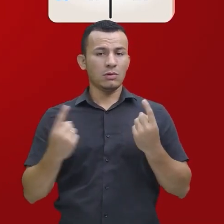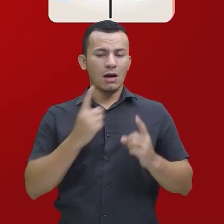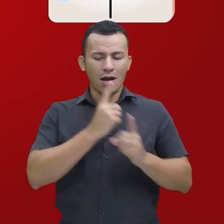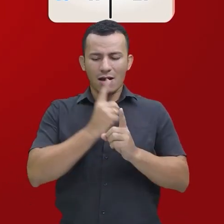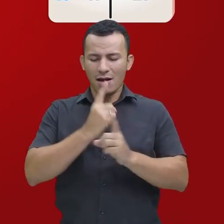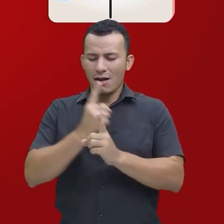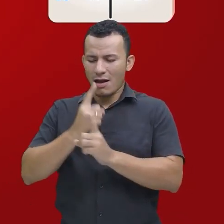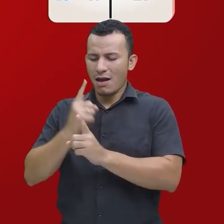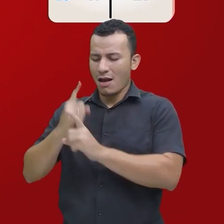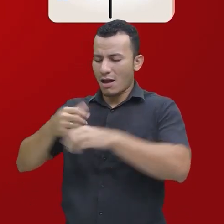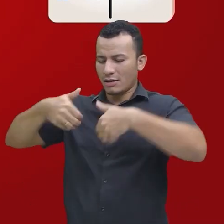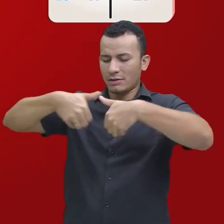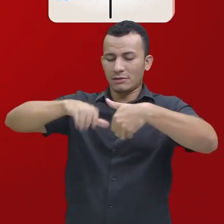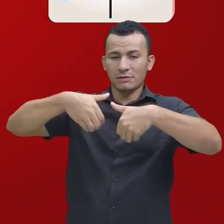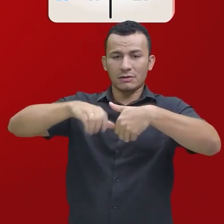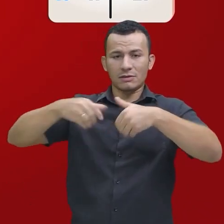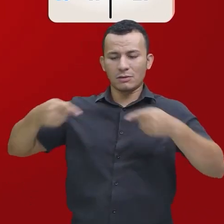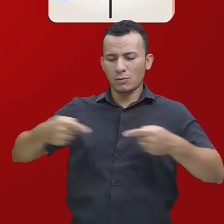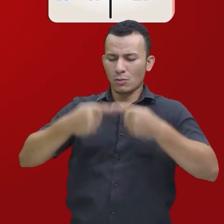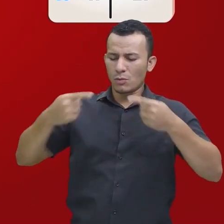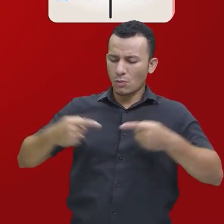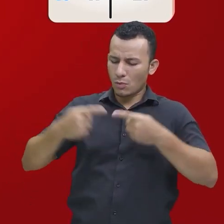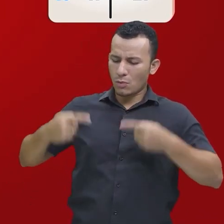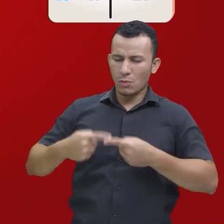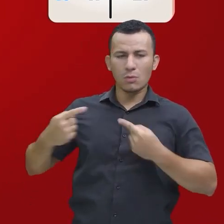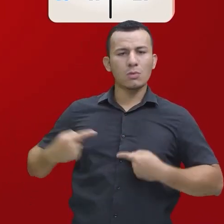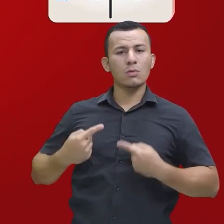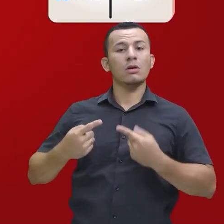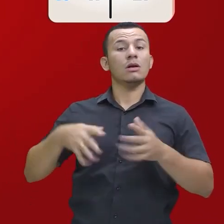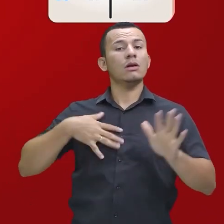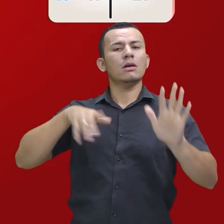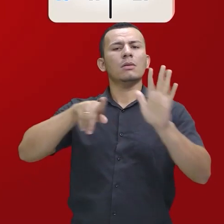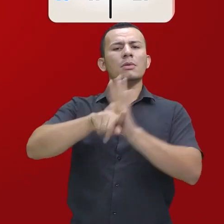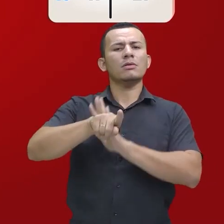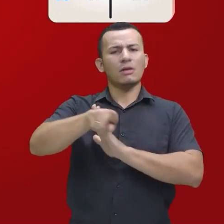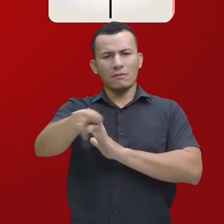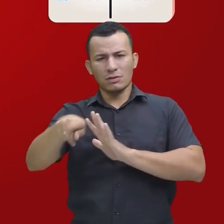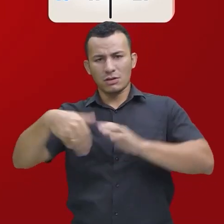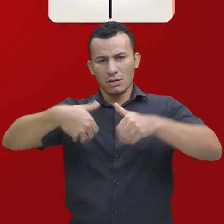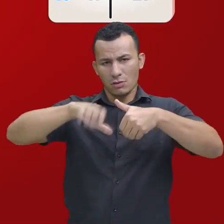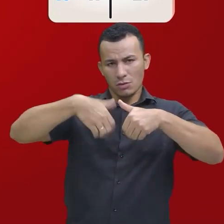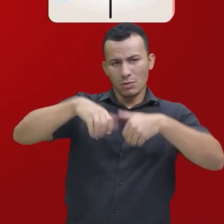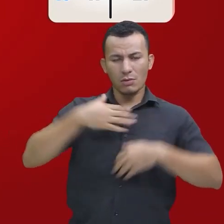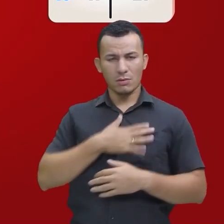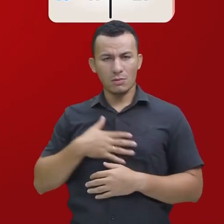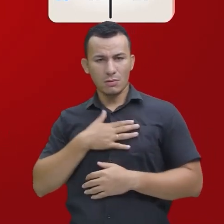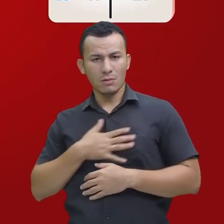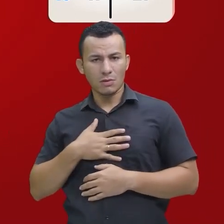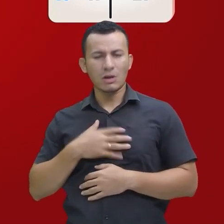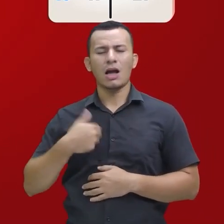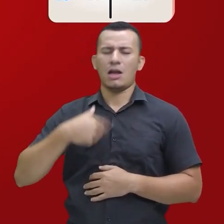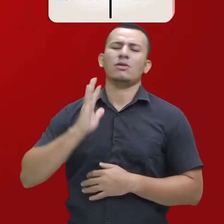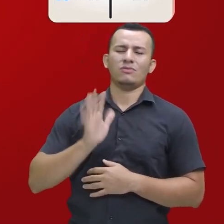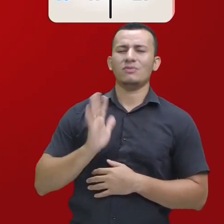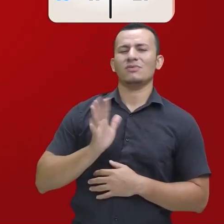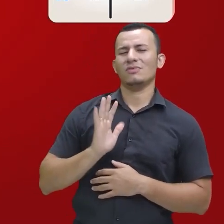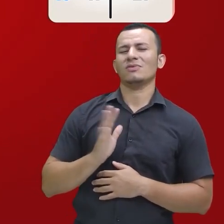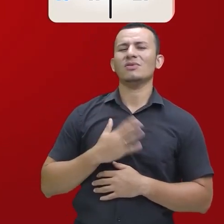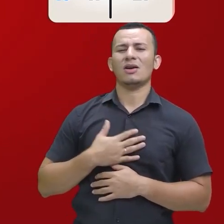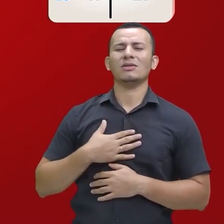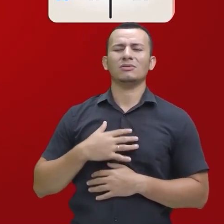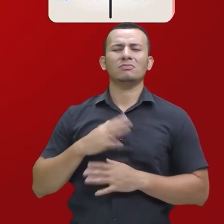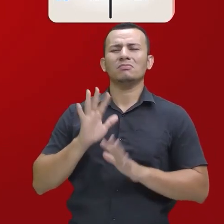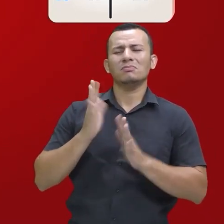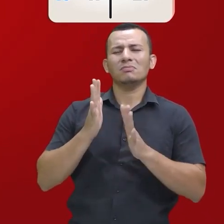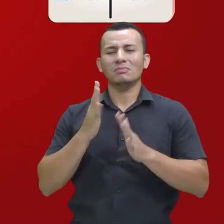resultado com as pedras de dominó. Você gosta de jogar dominó? Já jogou dominó? Ah, eu já joguei, não sei muito, mas eu